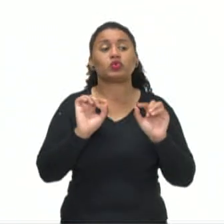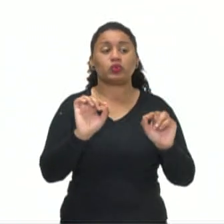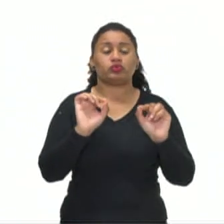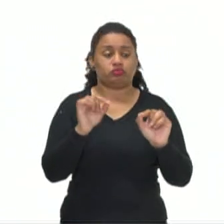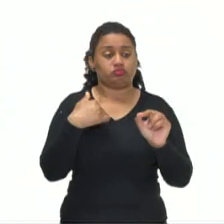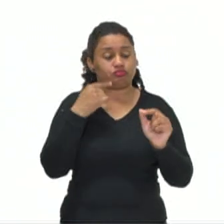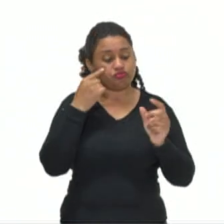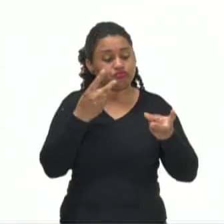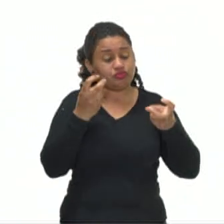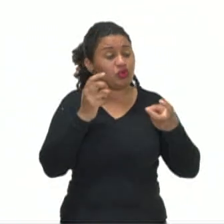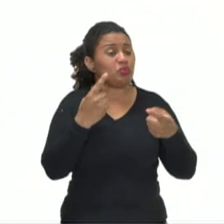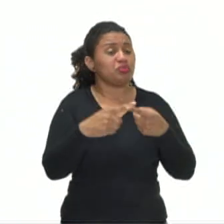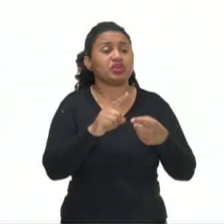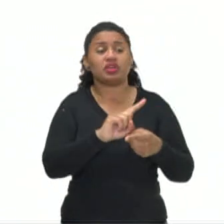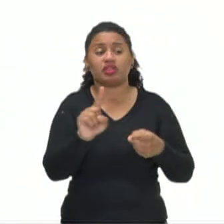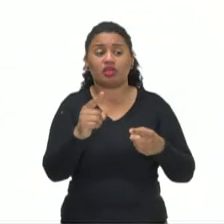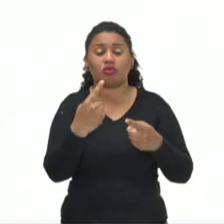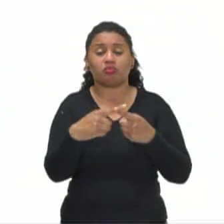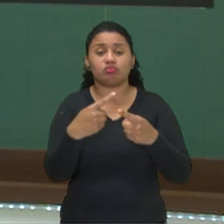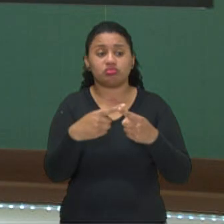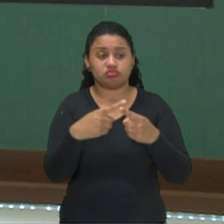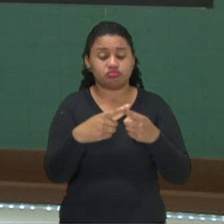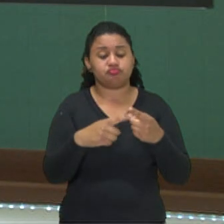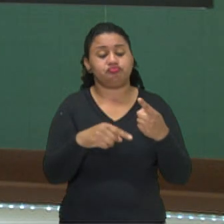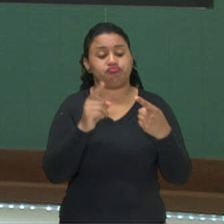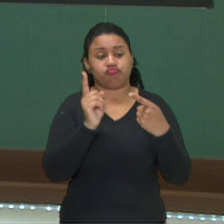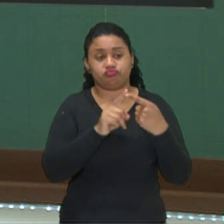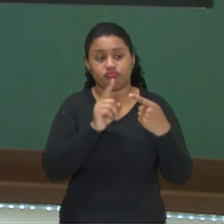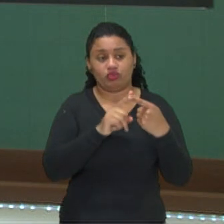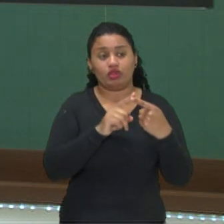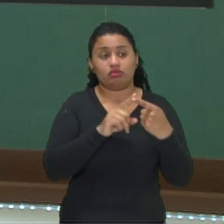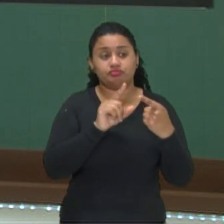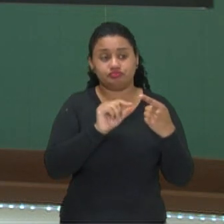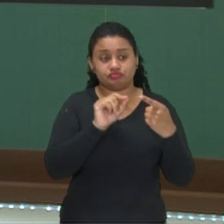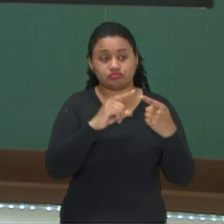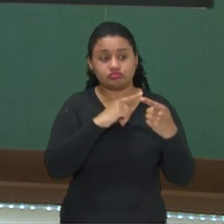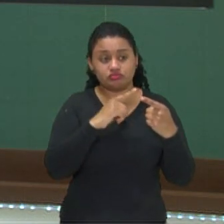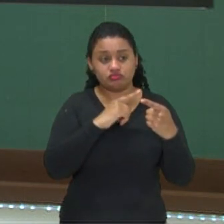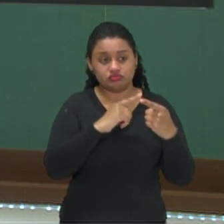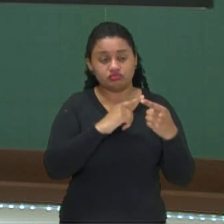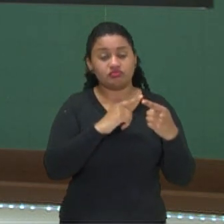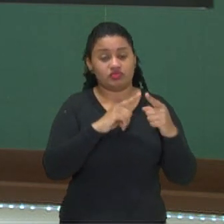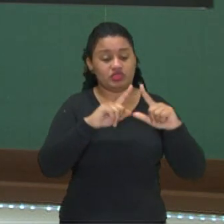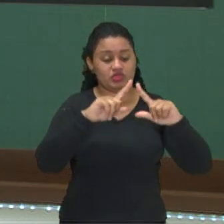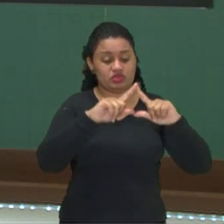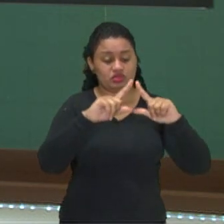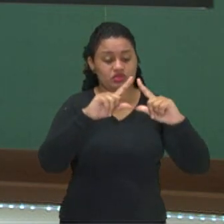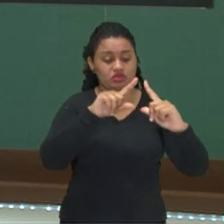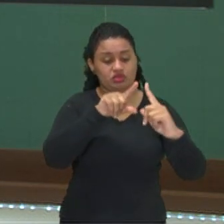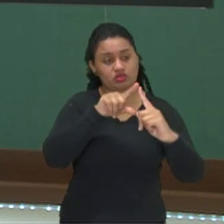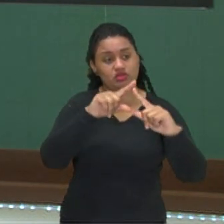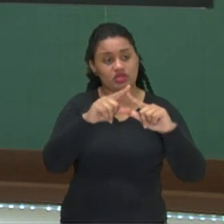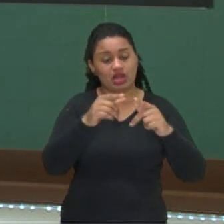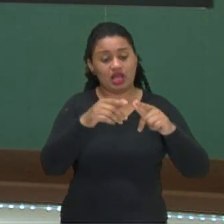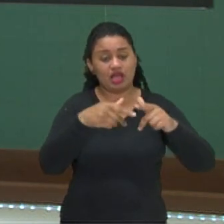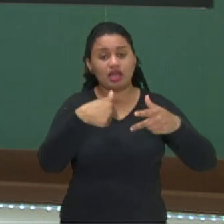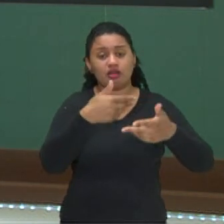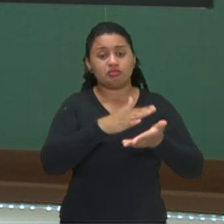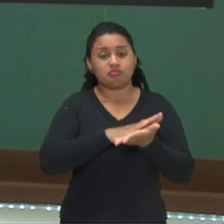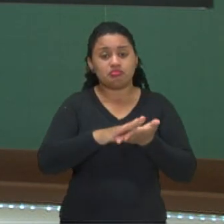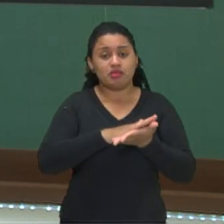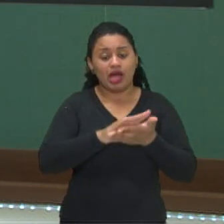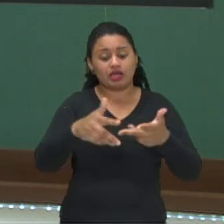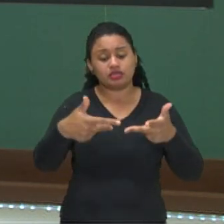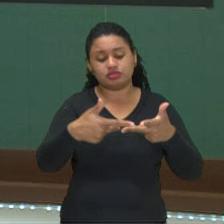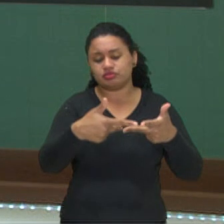ver, ó, por que ele não é regular? Primeiro, porque ele não, ó, aqui nós temos faces triangulares e a base é quadrada.